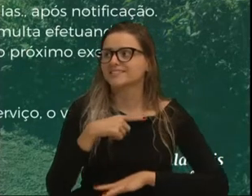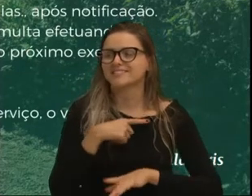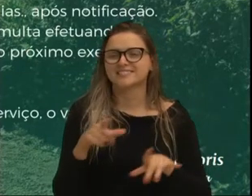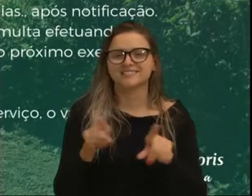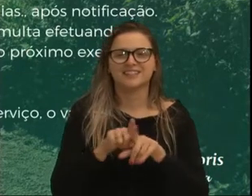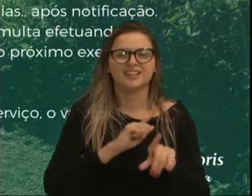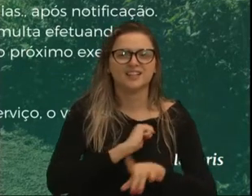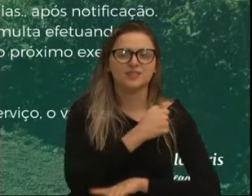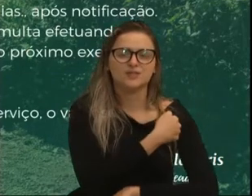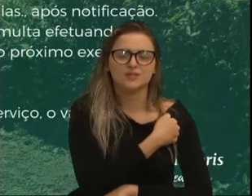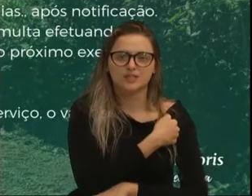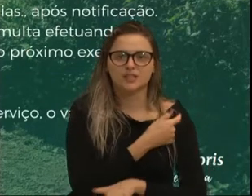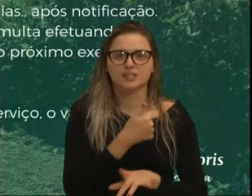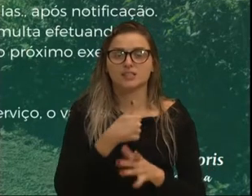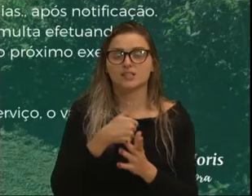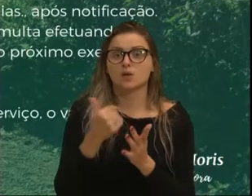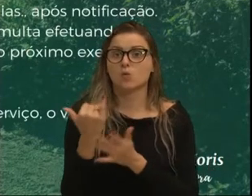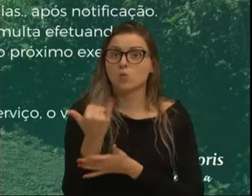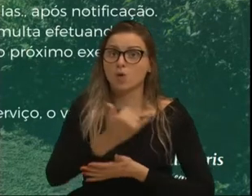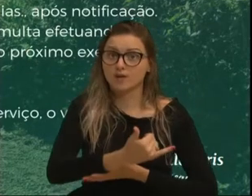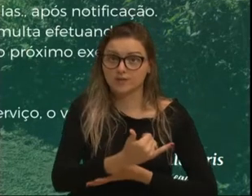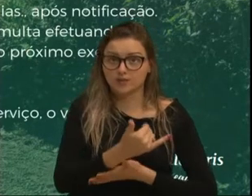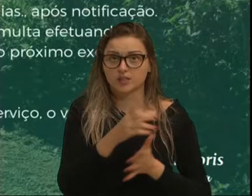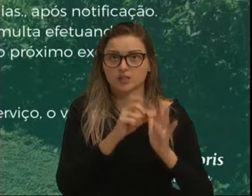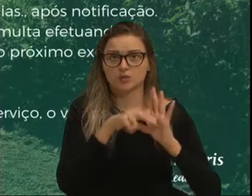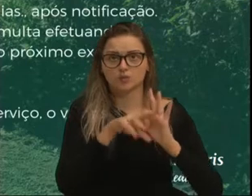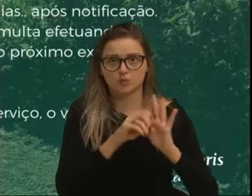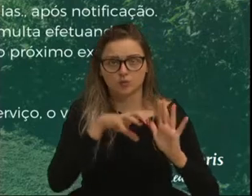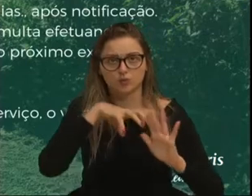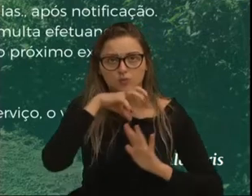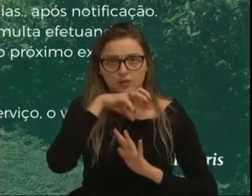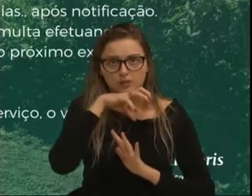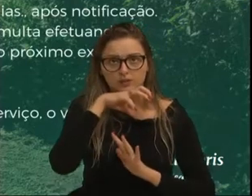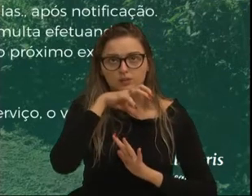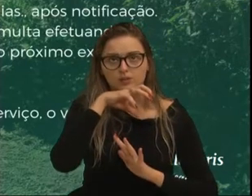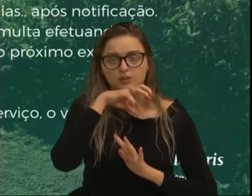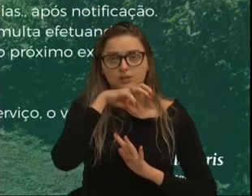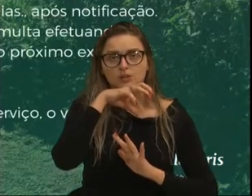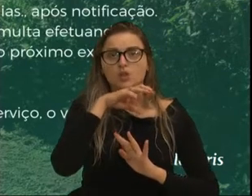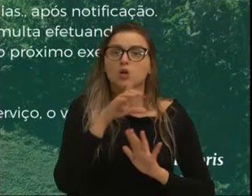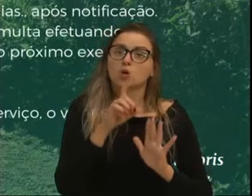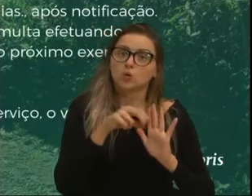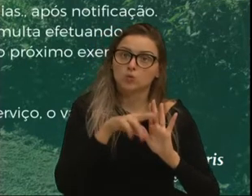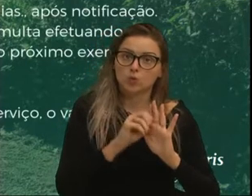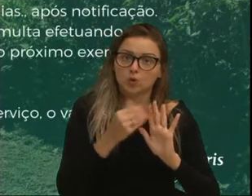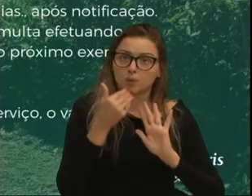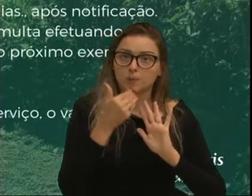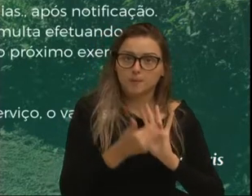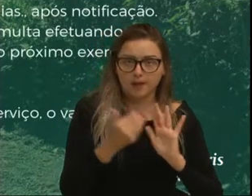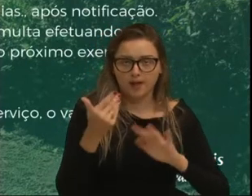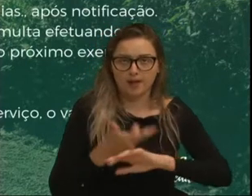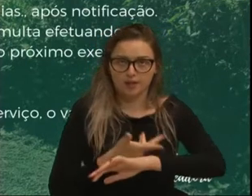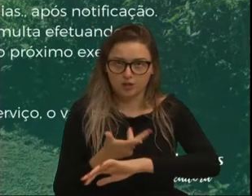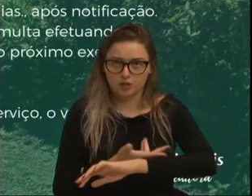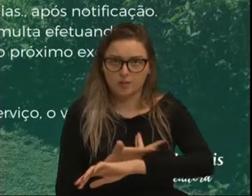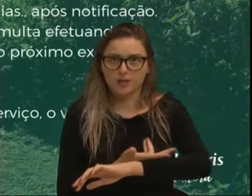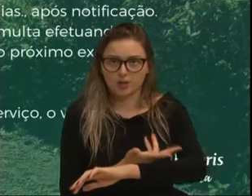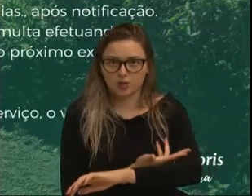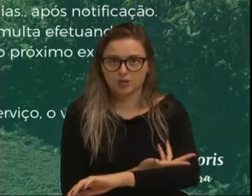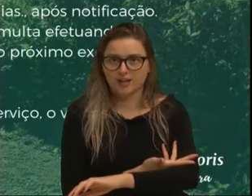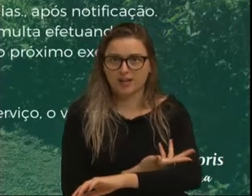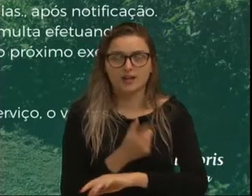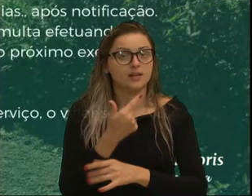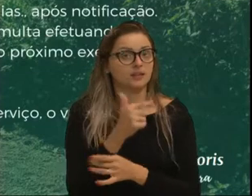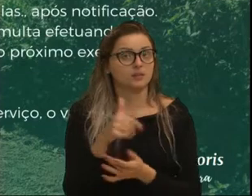fiscalização, a notificação ocorre, o proprietário pede para cortar, pede para roçar. Não ocorre